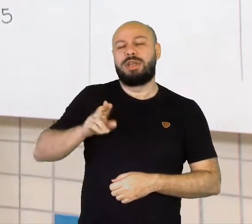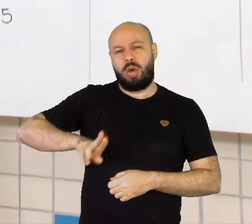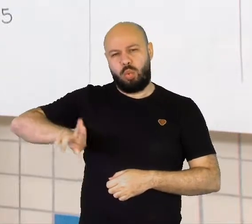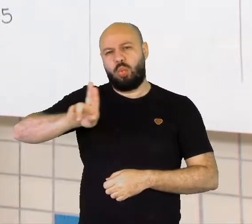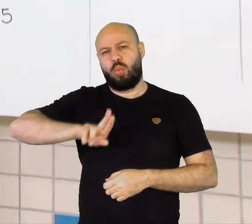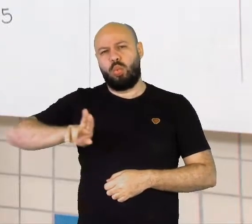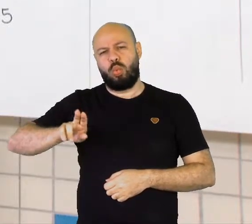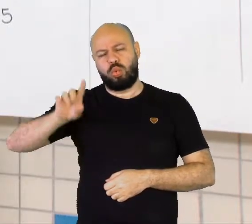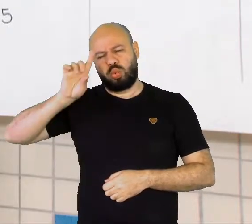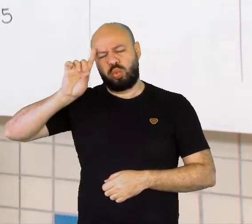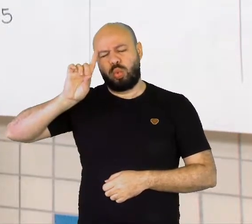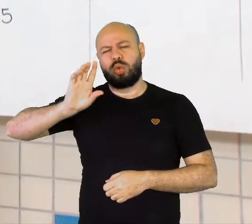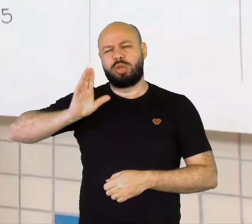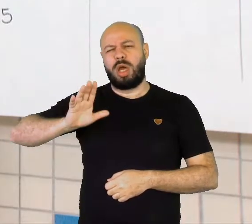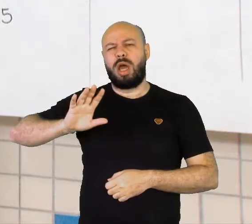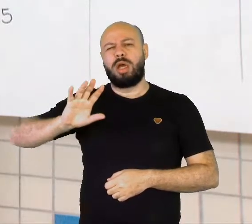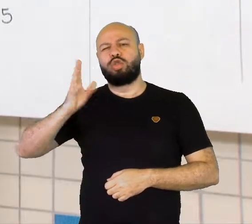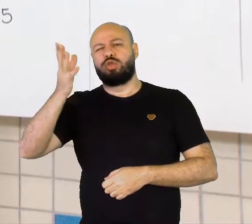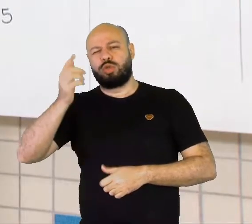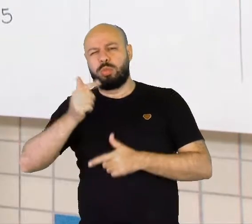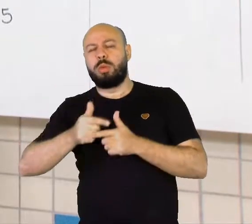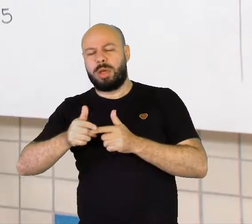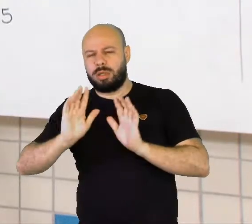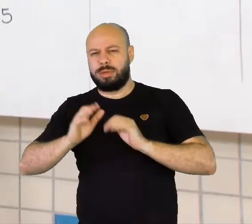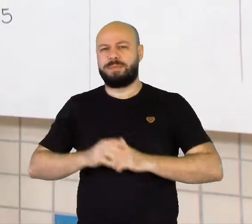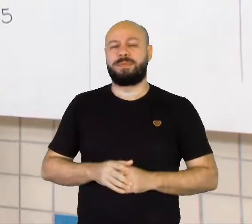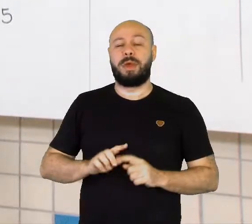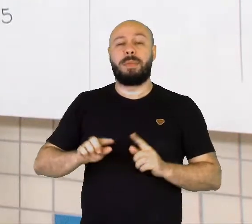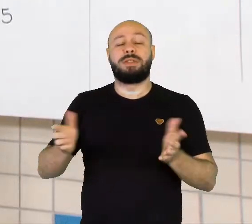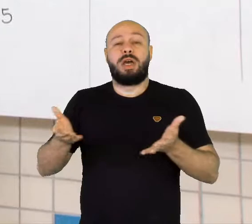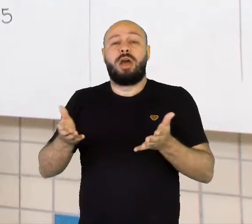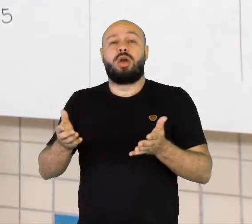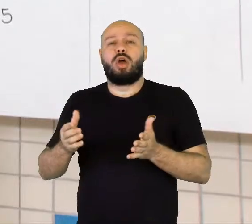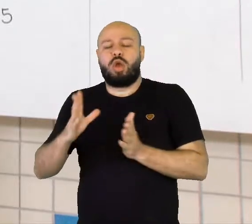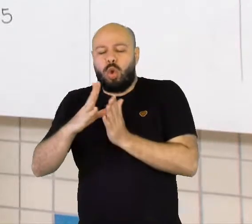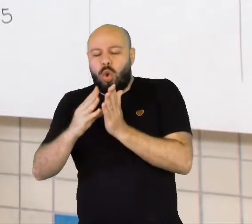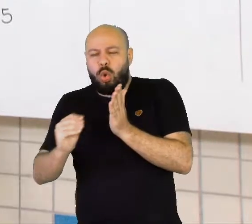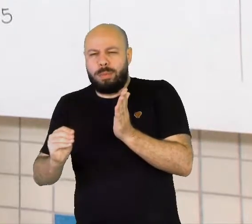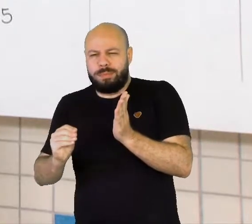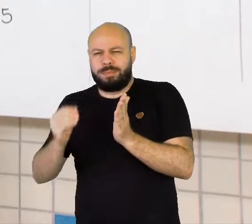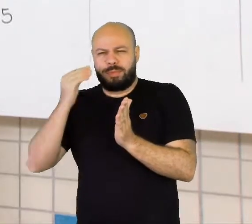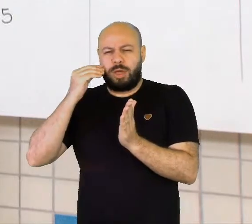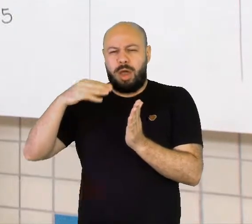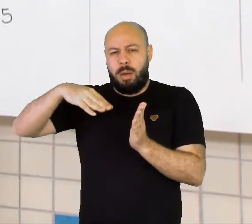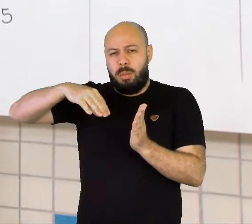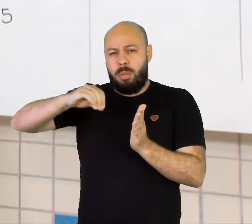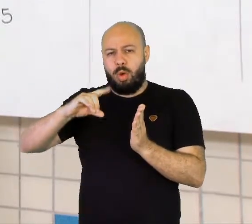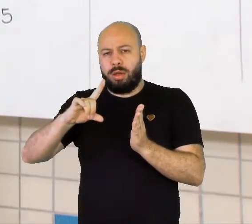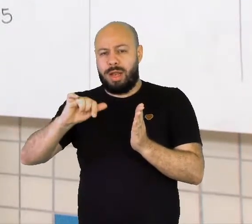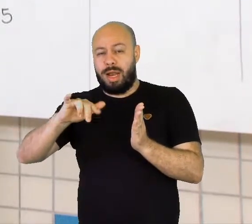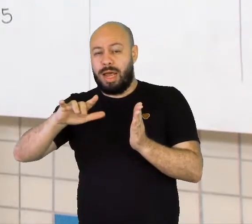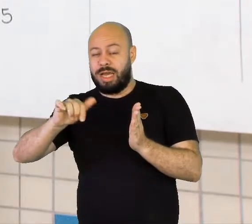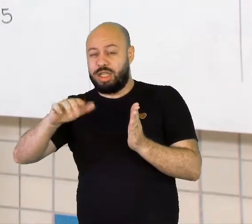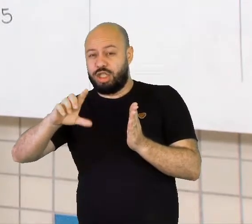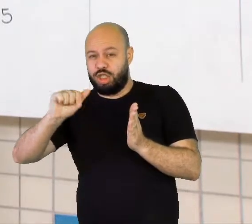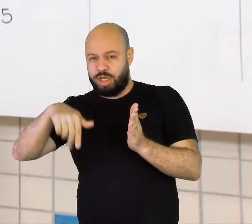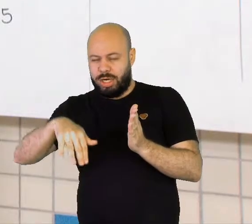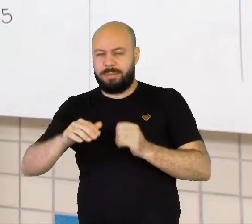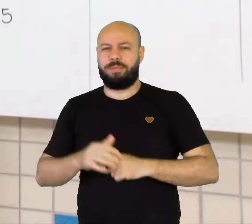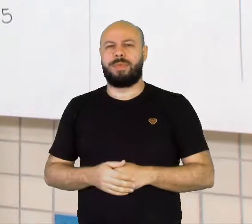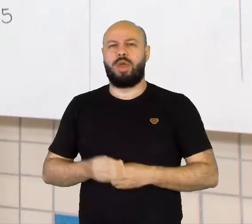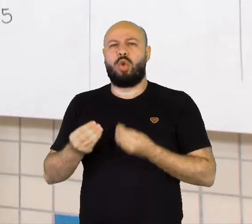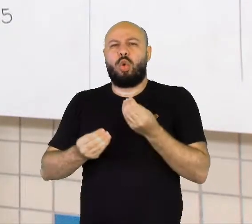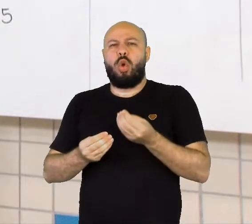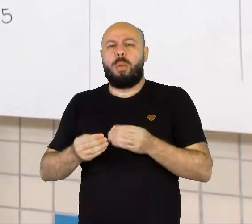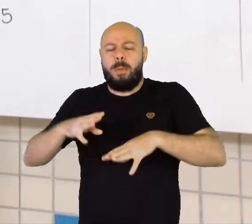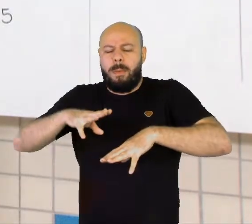situações, provavelmente você já resolve esses problemas, só que agora a gente vai modelar eles, a gente vai encontrar uma linguagem matemática que